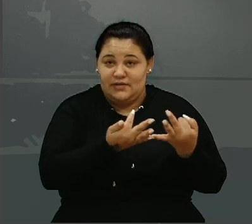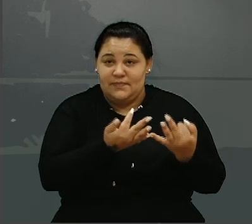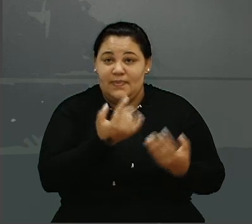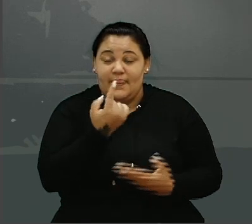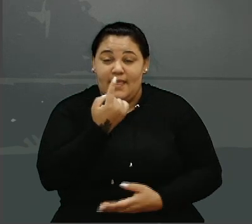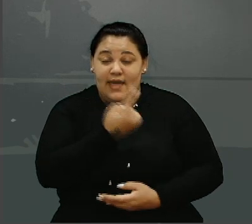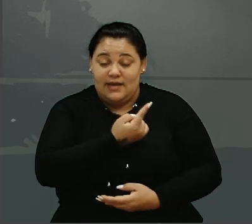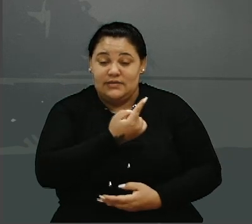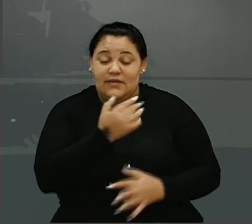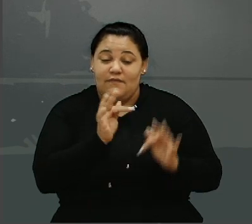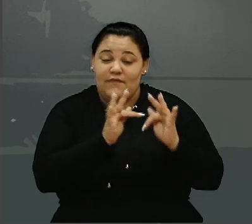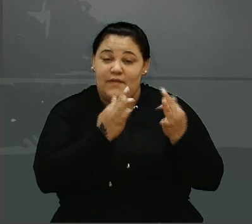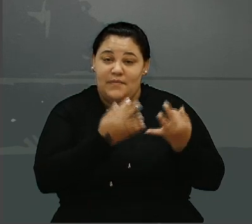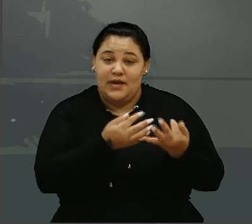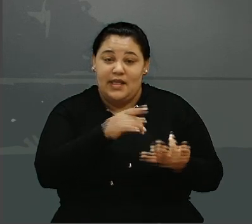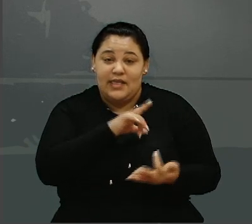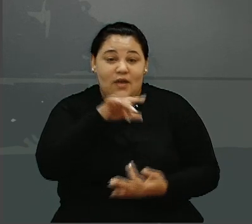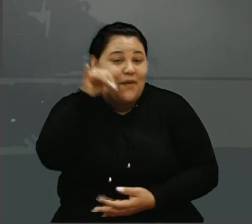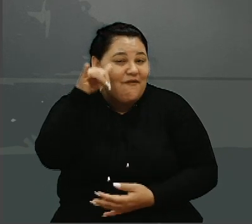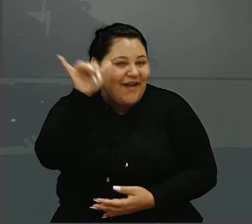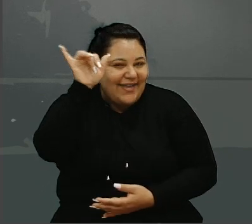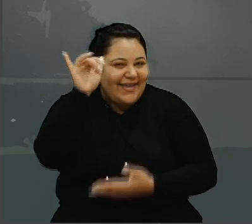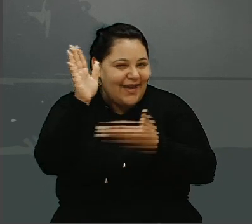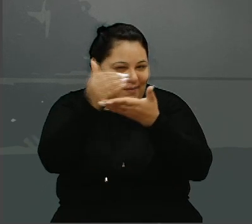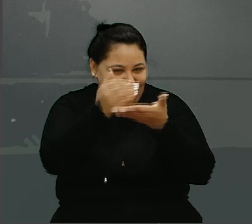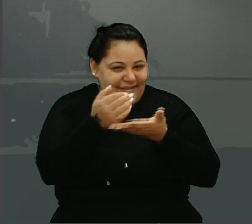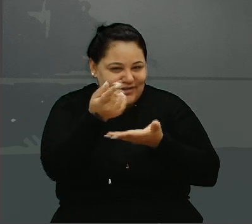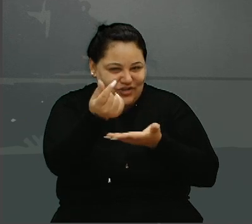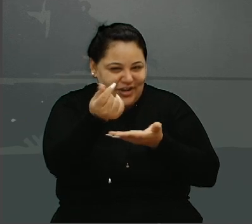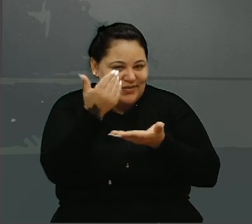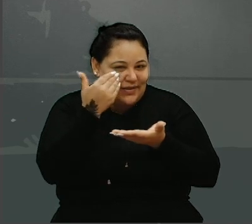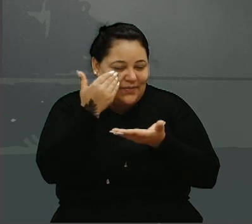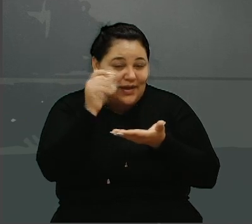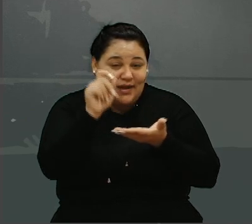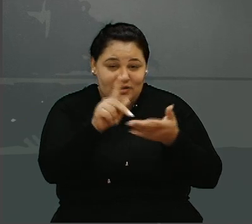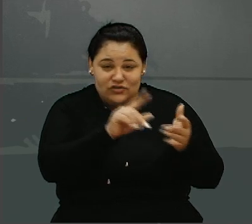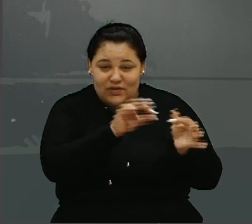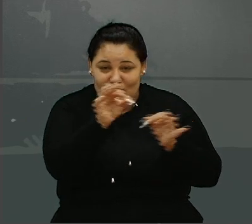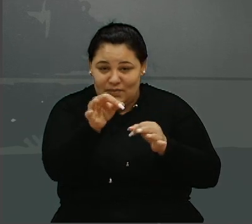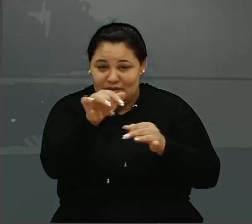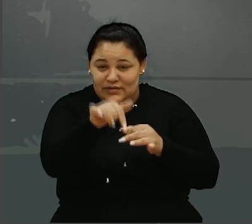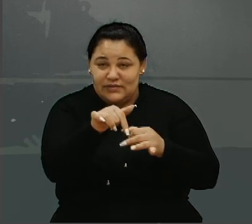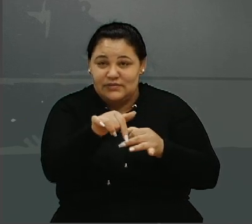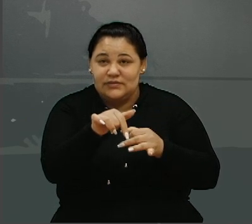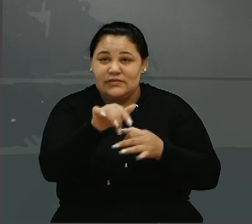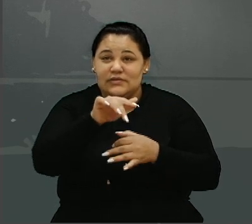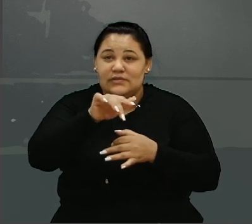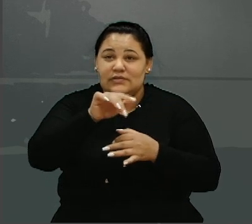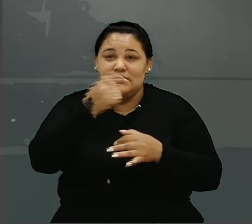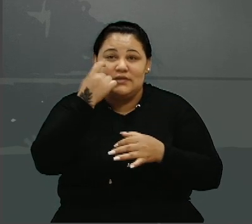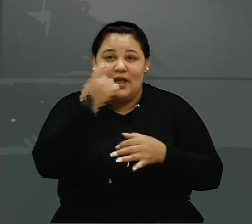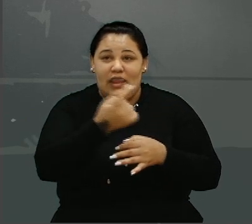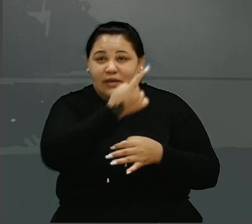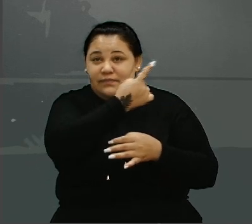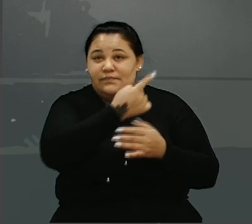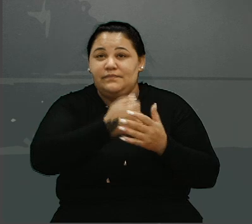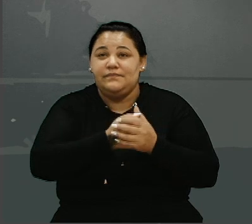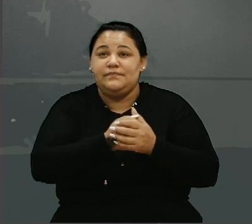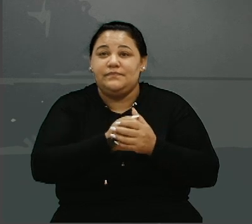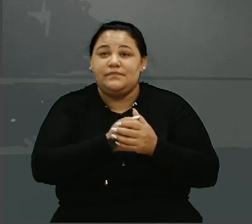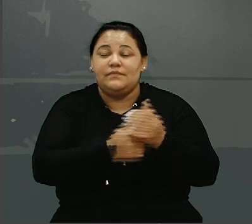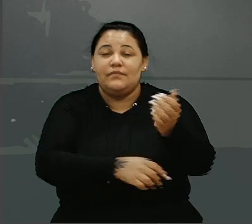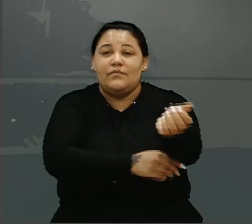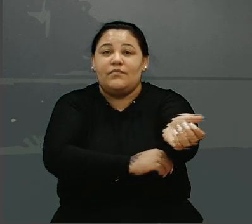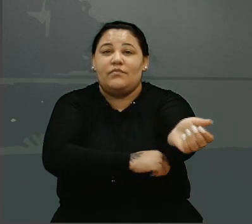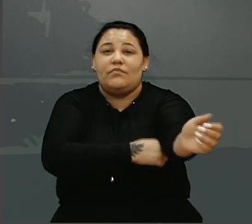família tem uma vaquinha ativa. Quem estiver nos acompanhando está aqui na televisão TV Câmara. Tem uma vaquinha